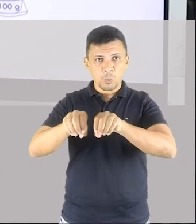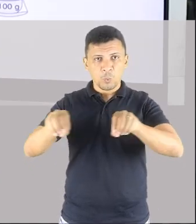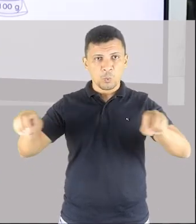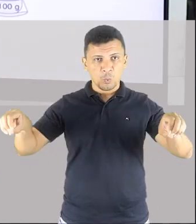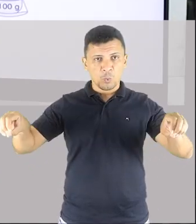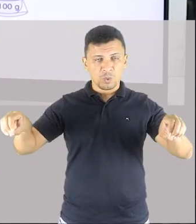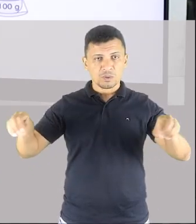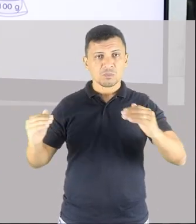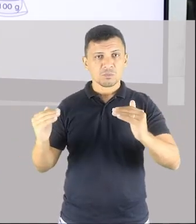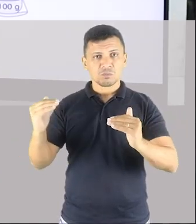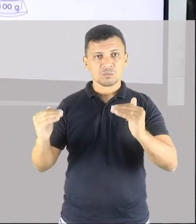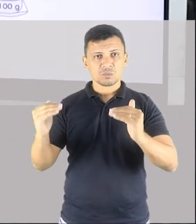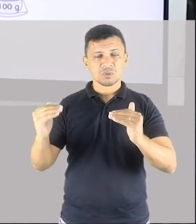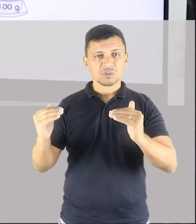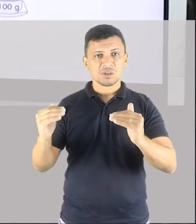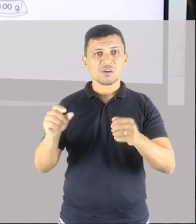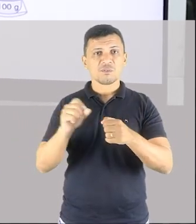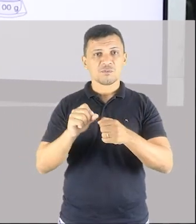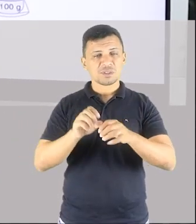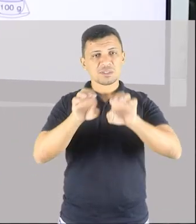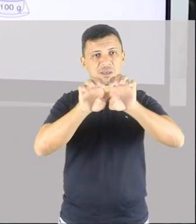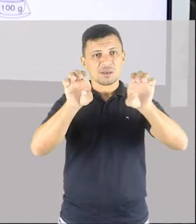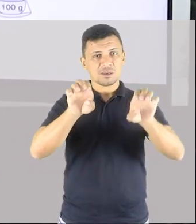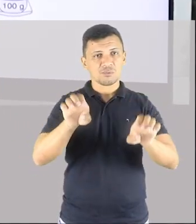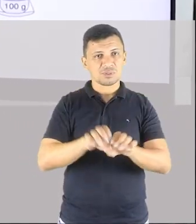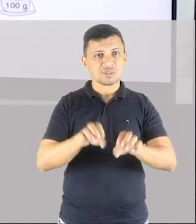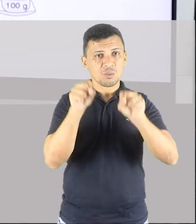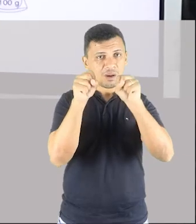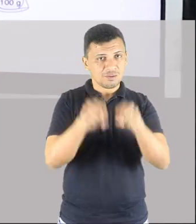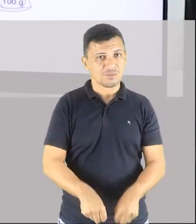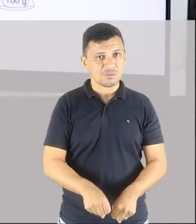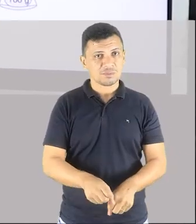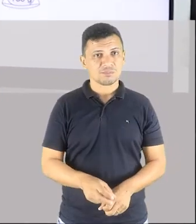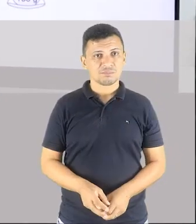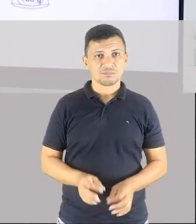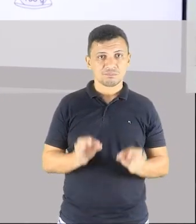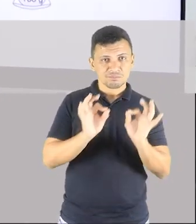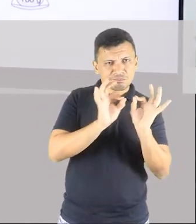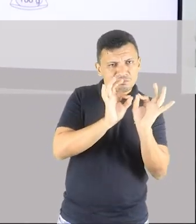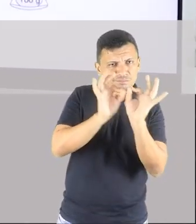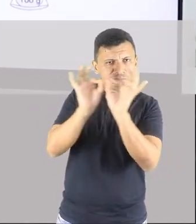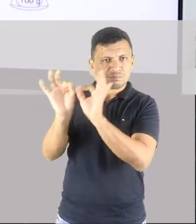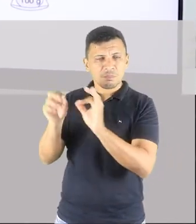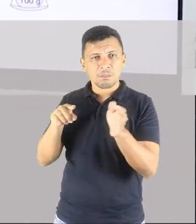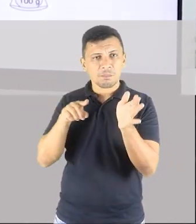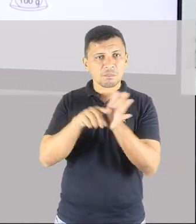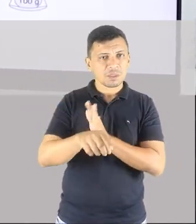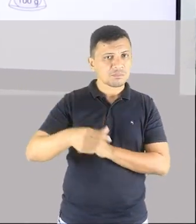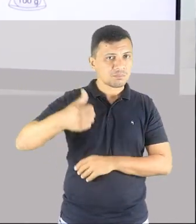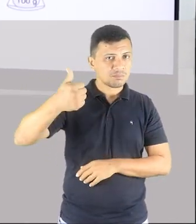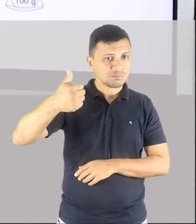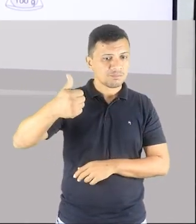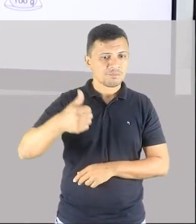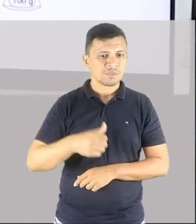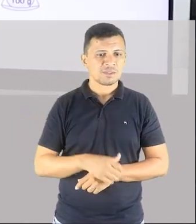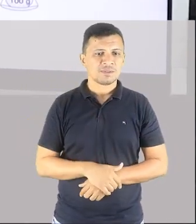vai aplicar a equação das alavancas. Então, se liguem, olhem para cá, ó. Questão número 1.